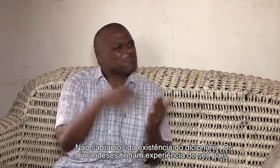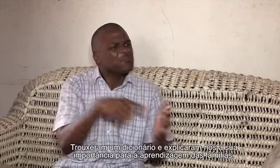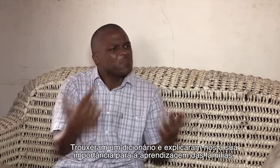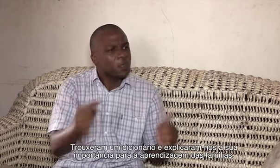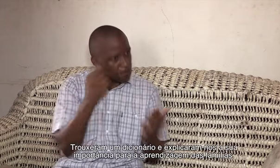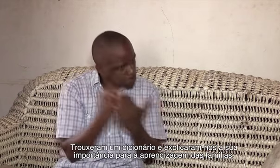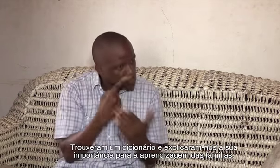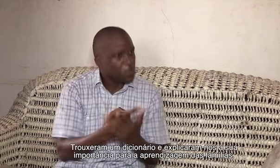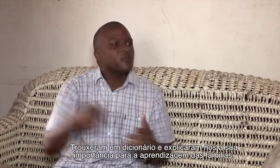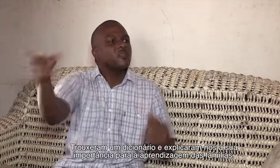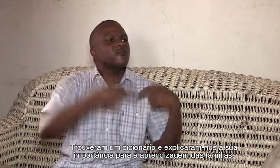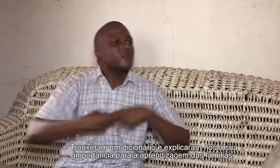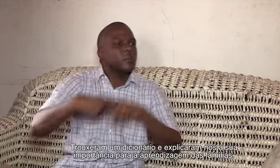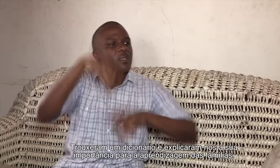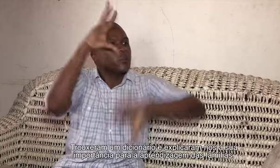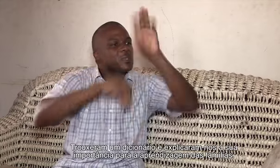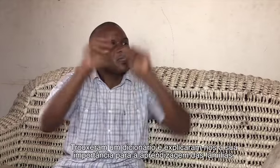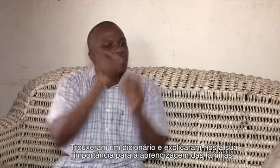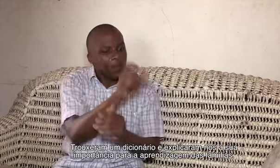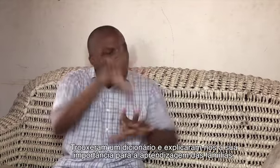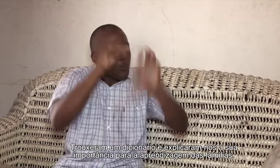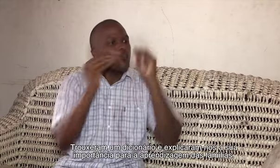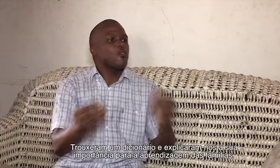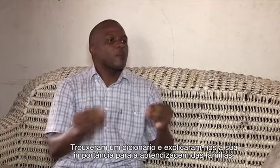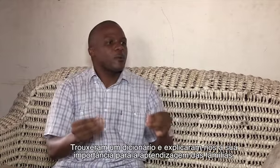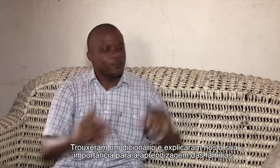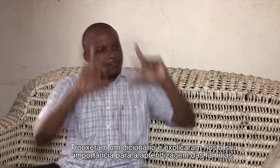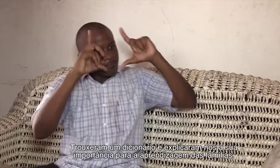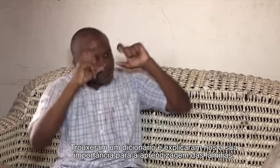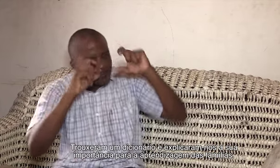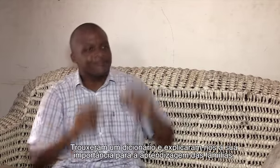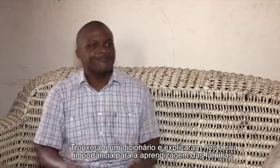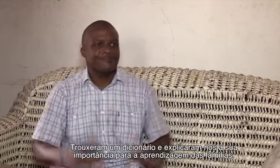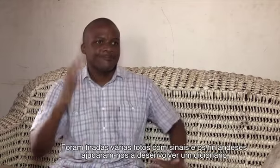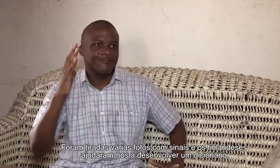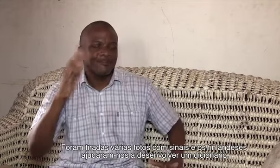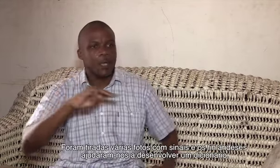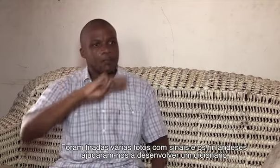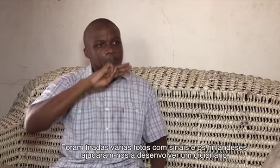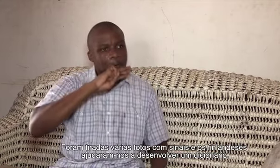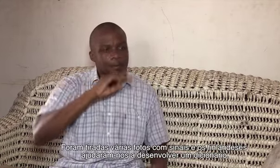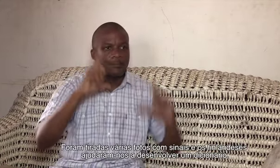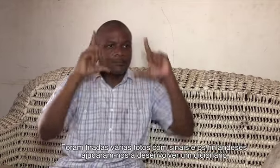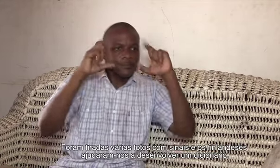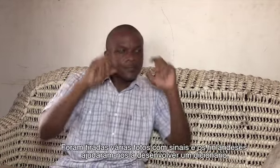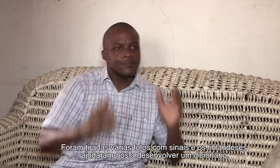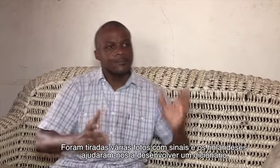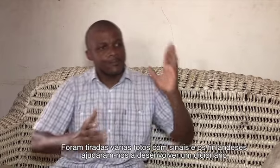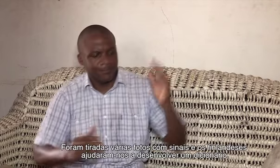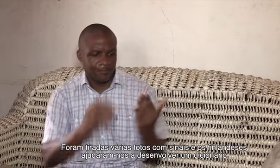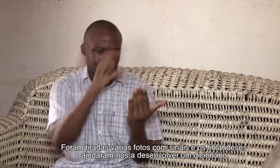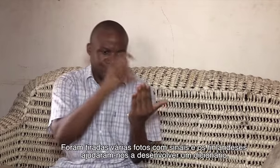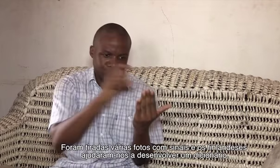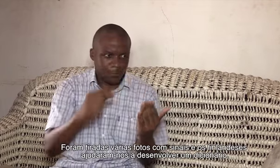seu país. Trouxeram um dicionário e explicaram-nos a sua importância para a aprendizagem das famílias. Foram tiradas várias